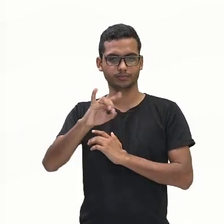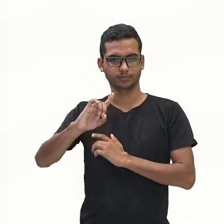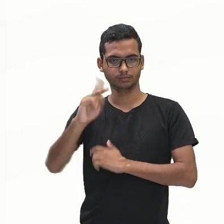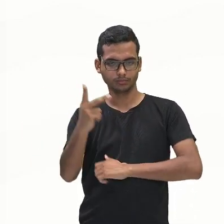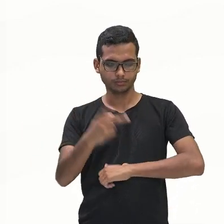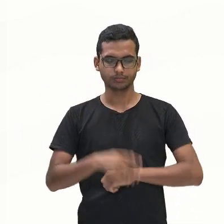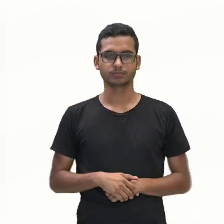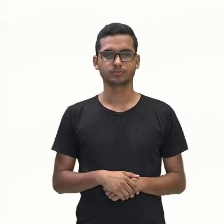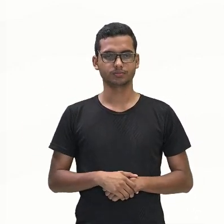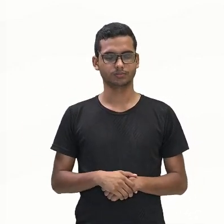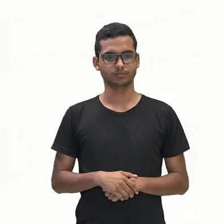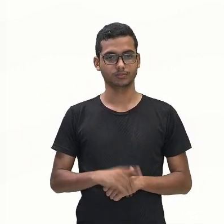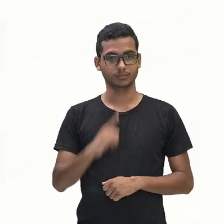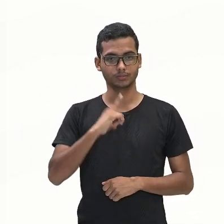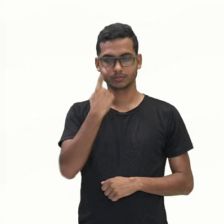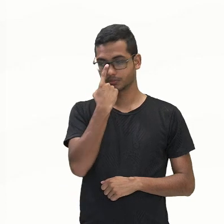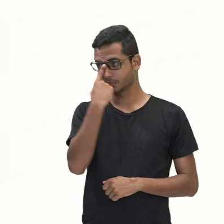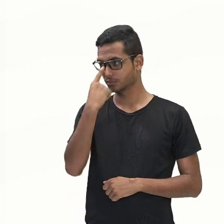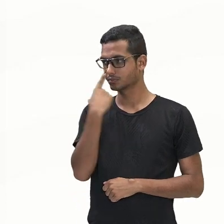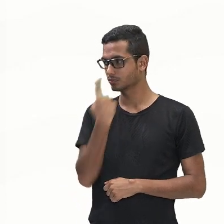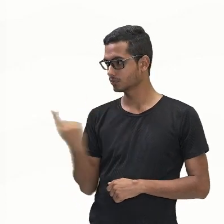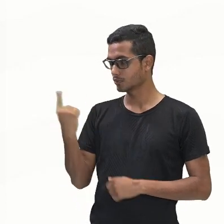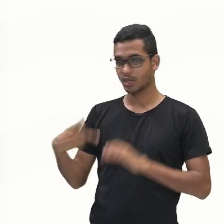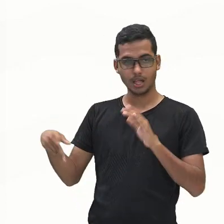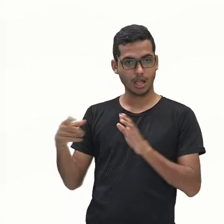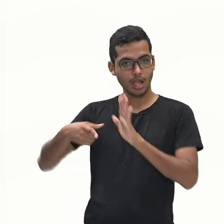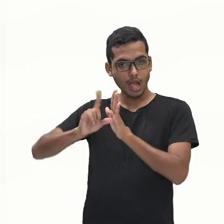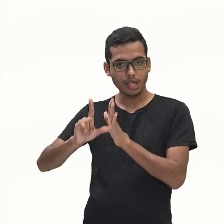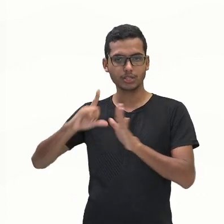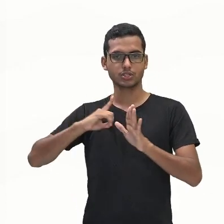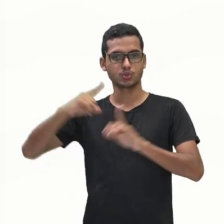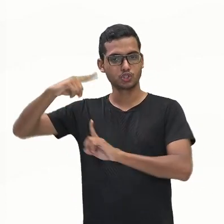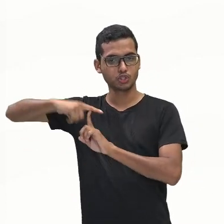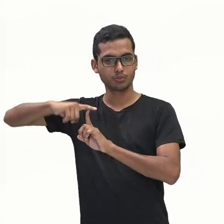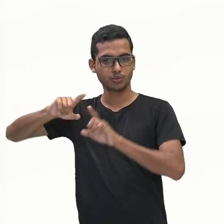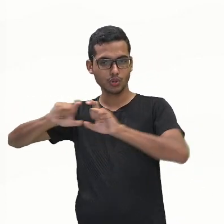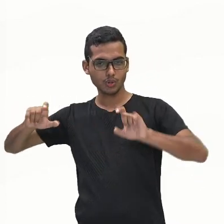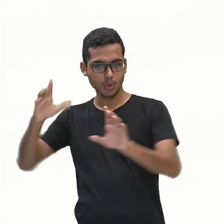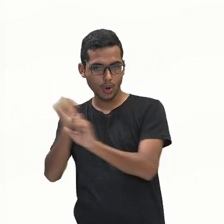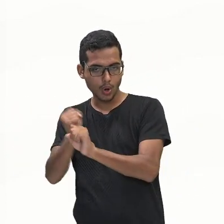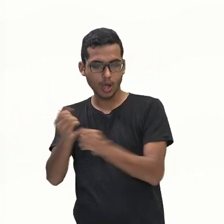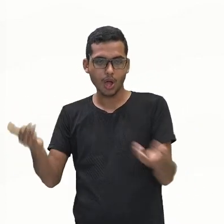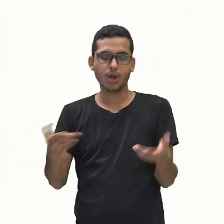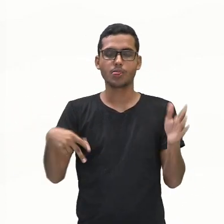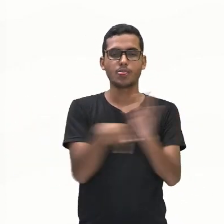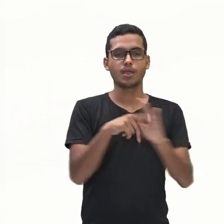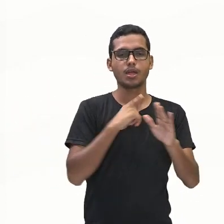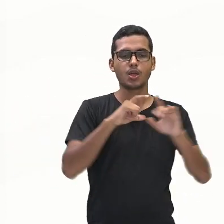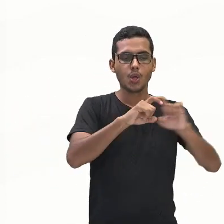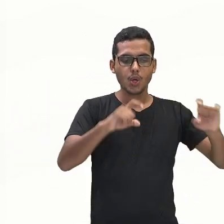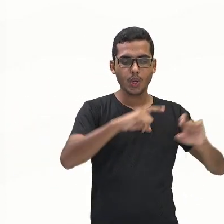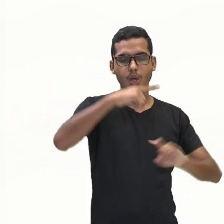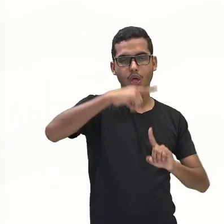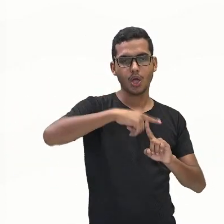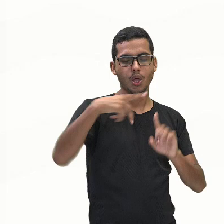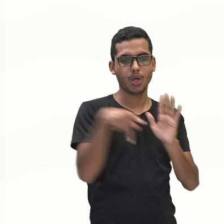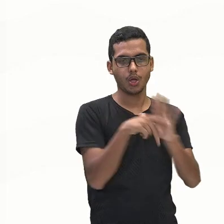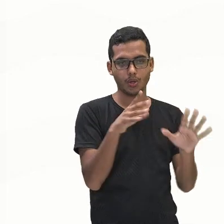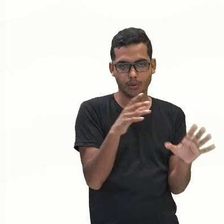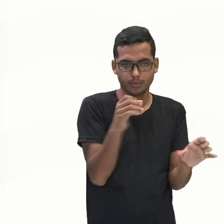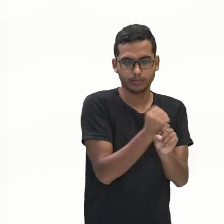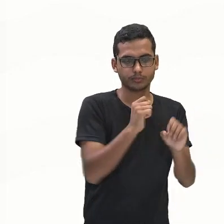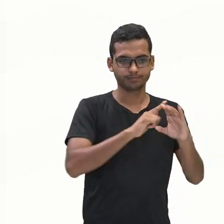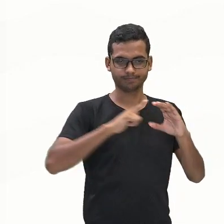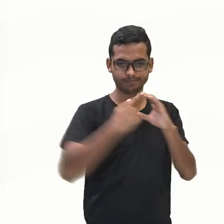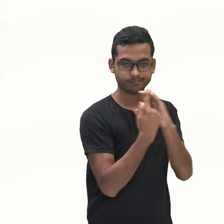gente tem aí uma média, né, que era feita antes, e agora a gente tem uma média geométrica, onde chegou-se à conclusão